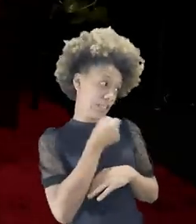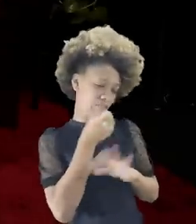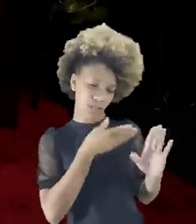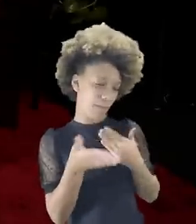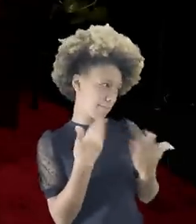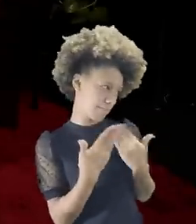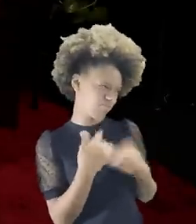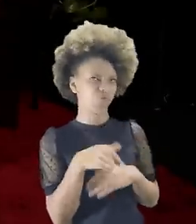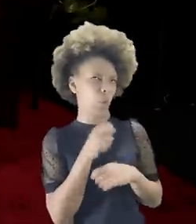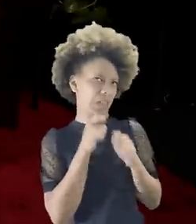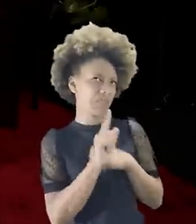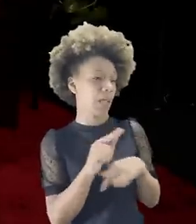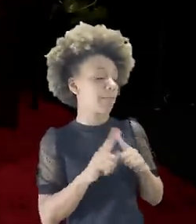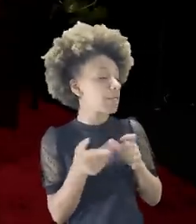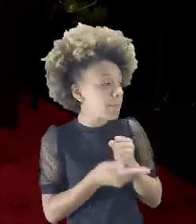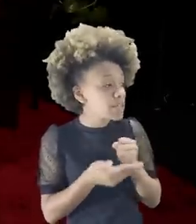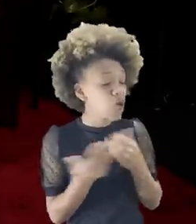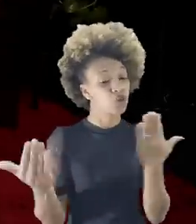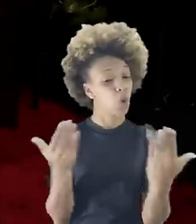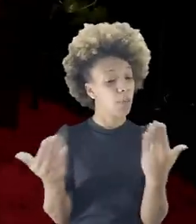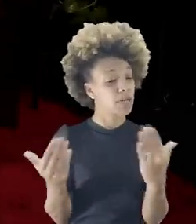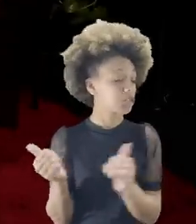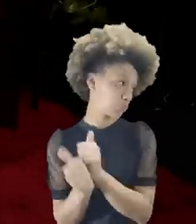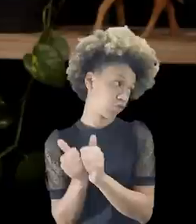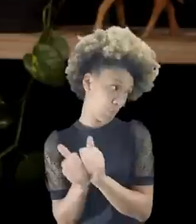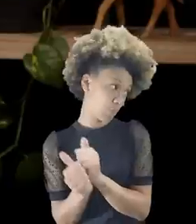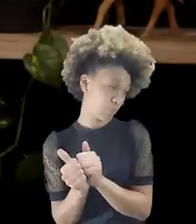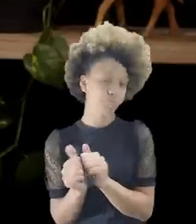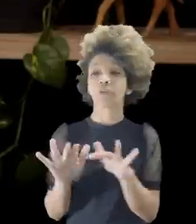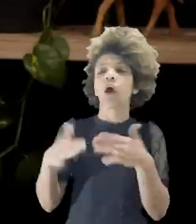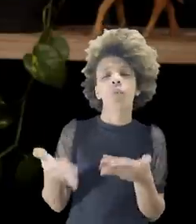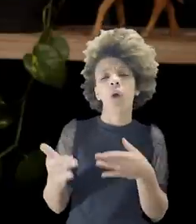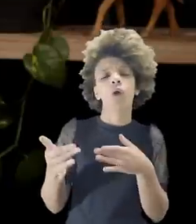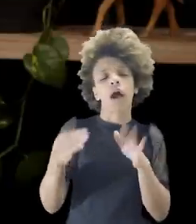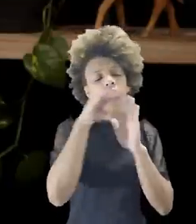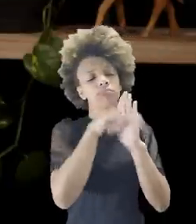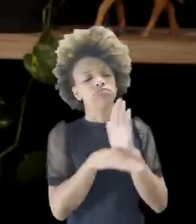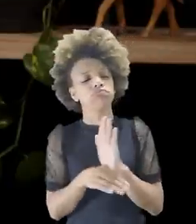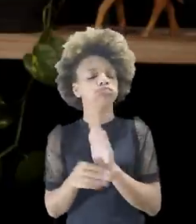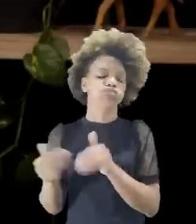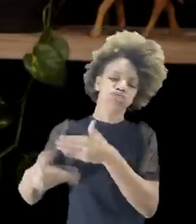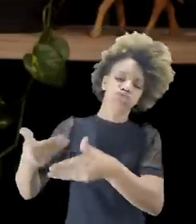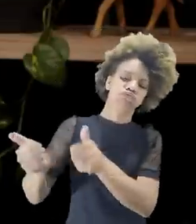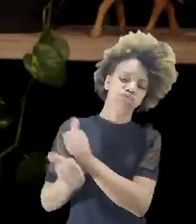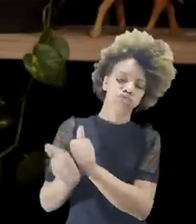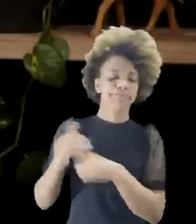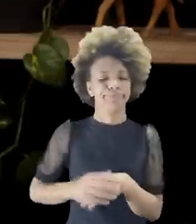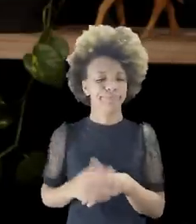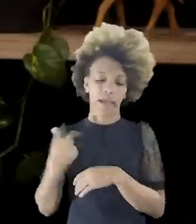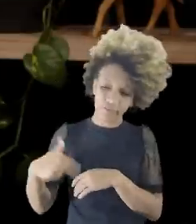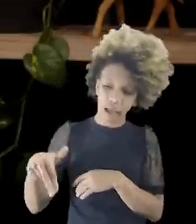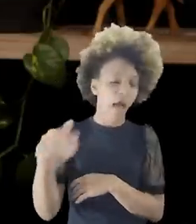na entrevista muito baseado em comparações com futebol Qual que é a trajetória de de futebol pô o cara vai lá ele vai lá no